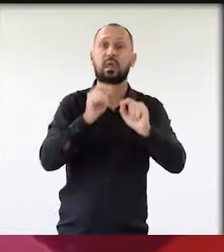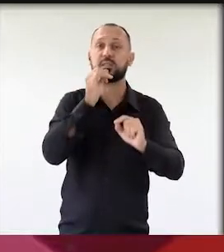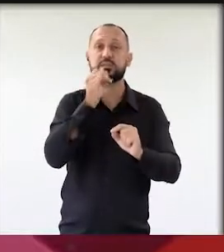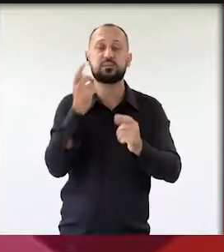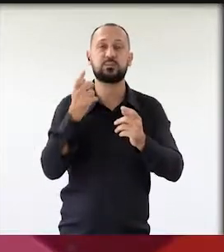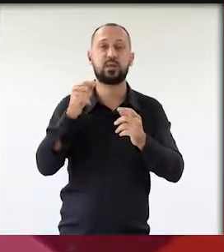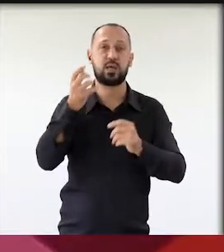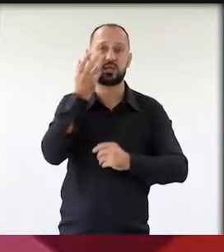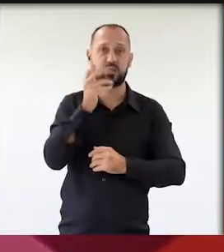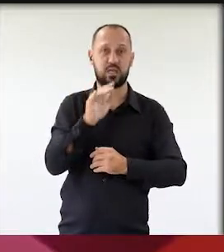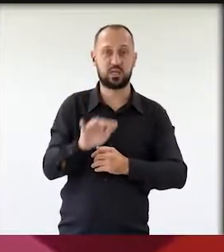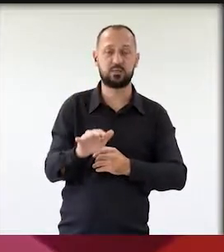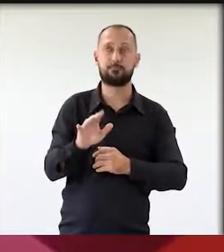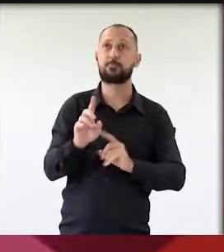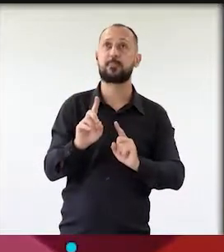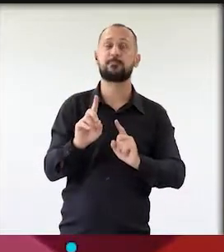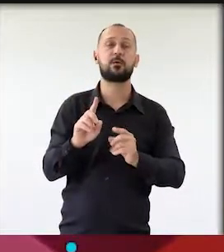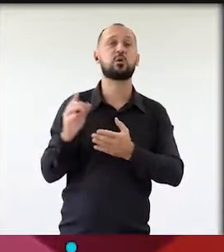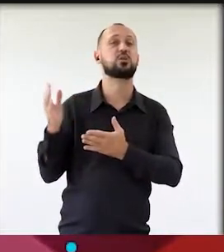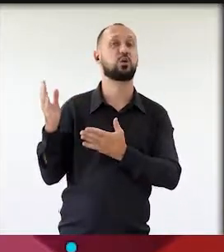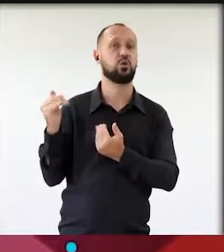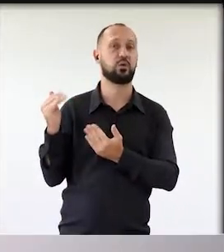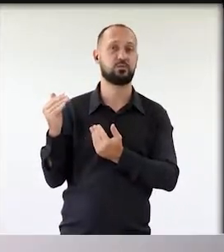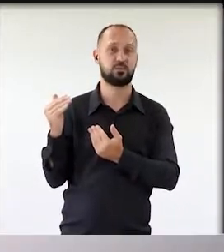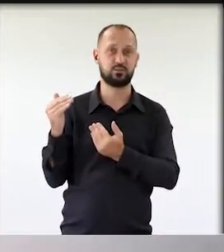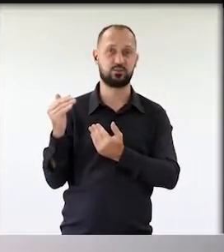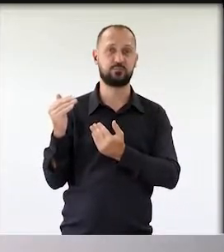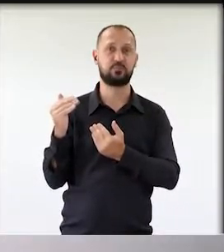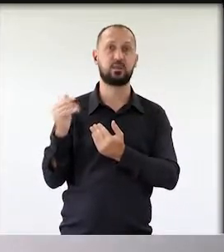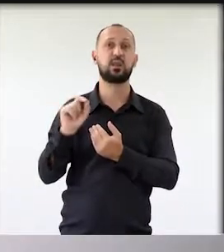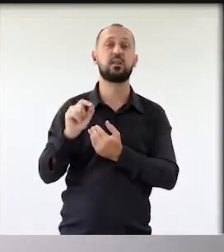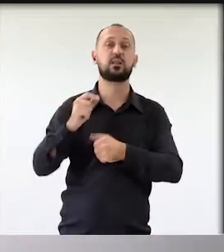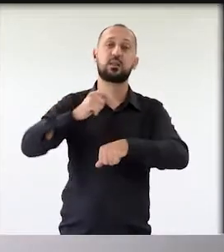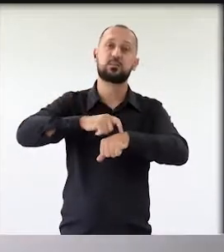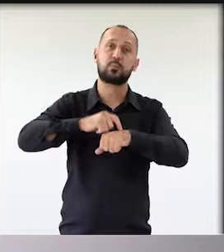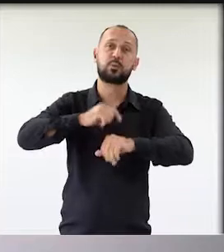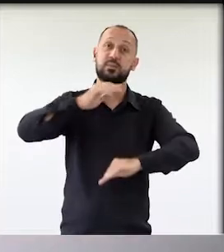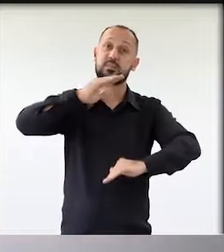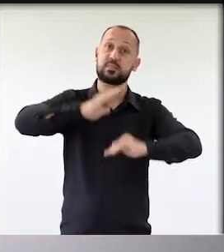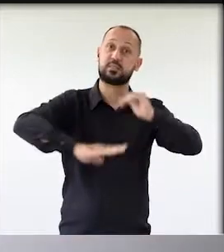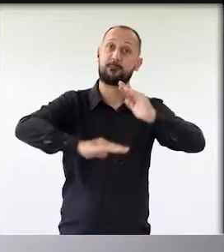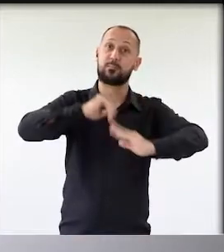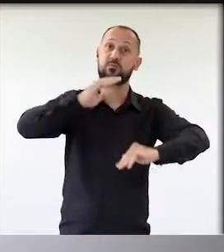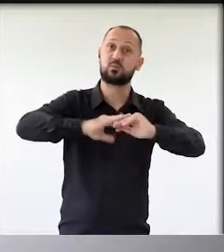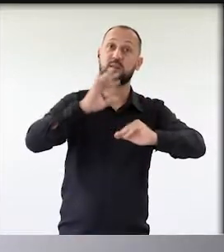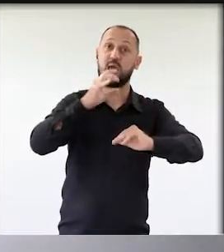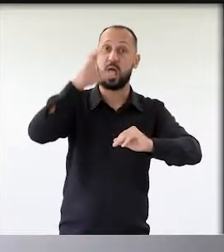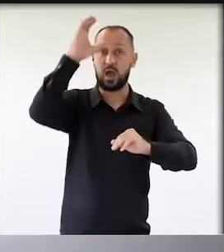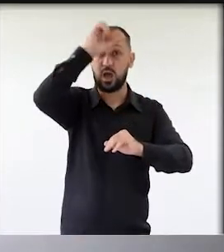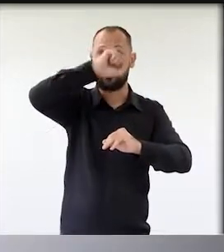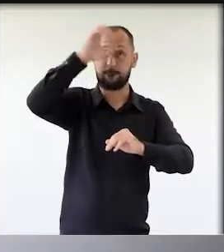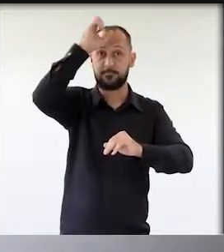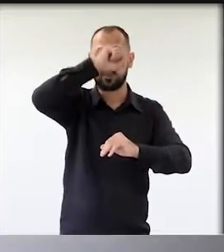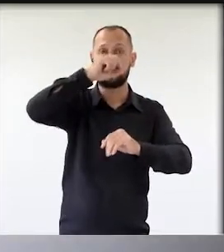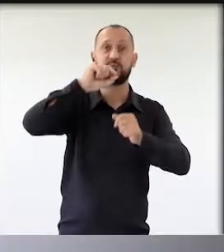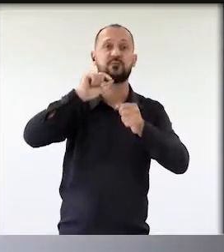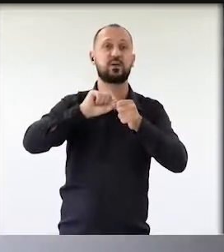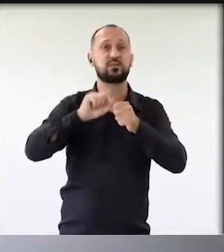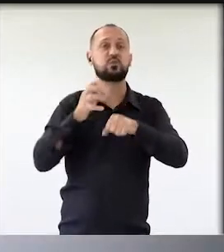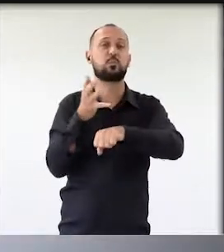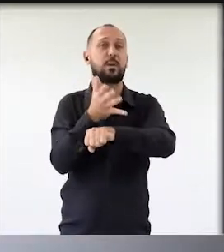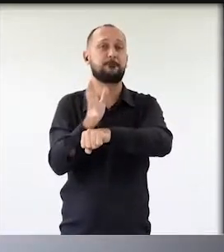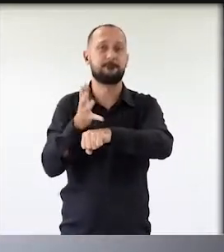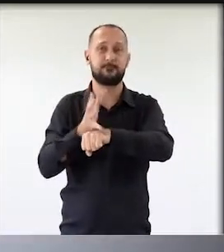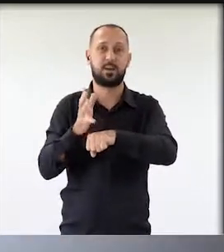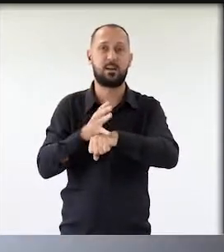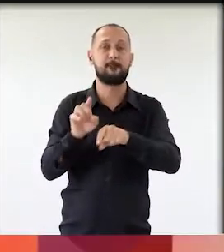o aprendizado dessa criança, melhor, desse adolescente, ele está aprendendo uma atividade e também desenvolvendo